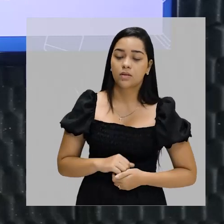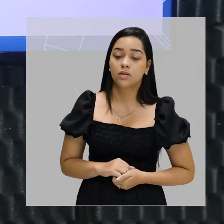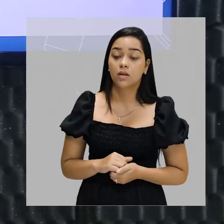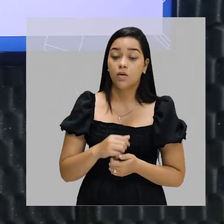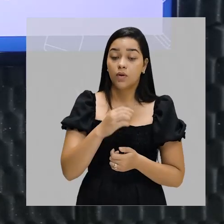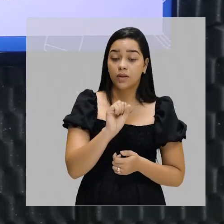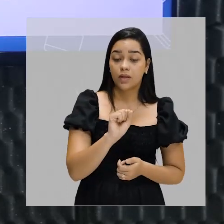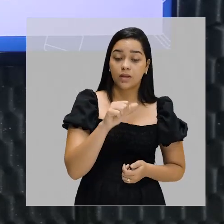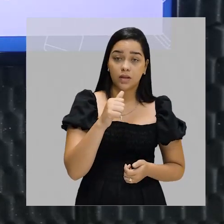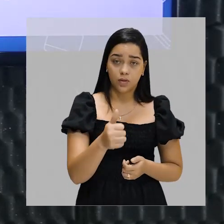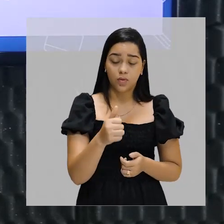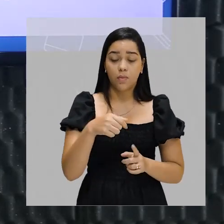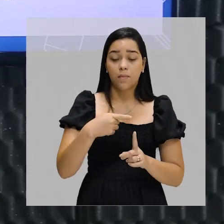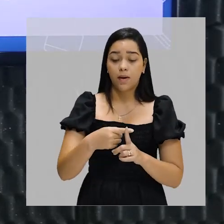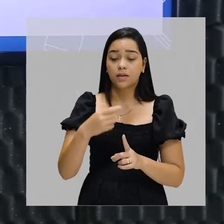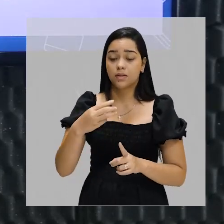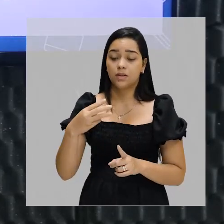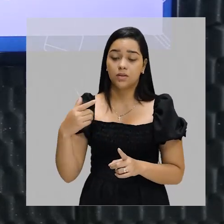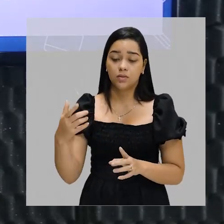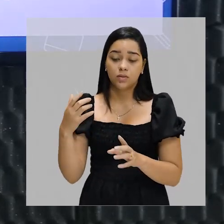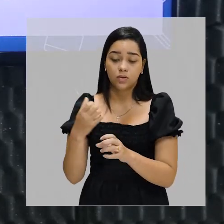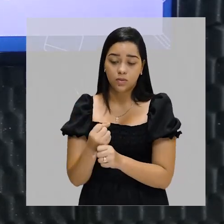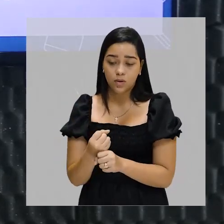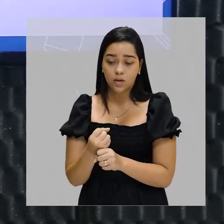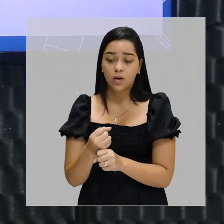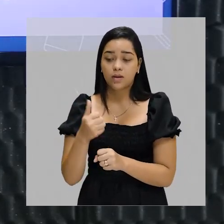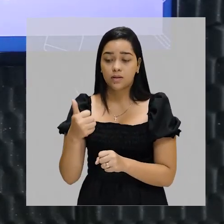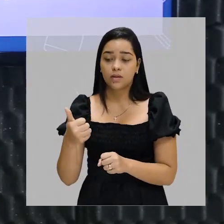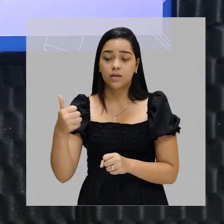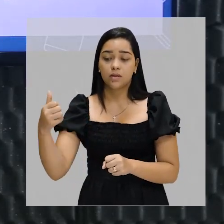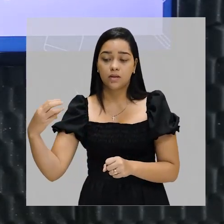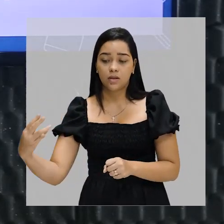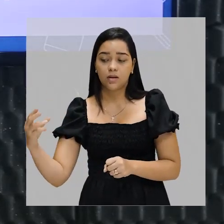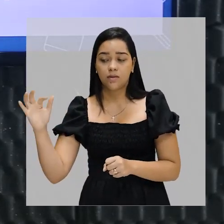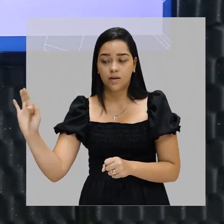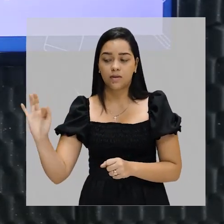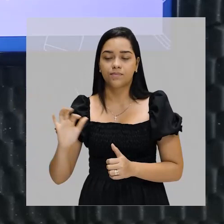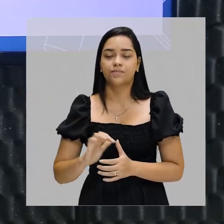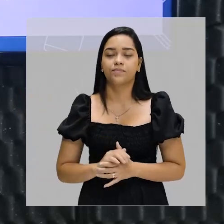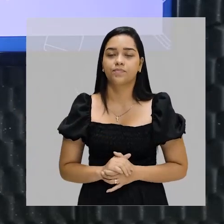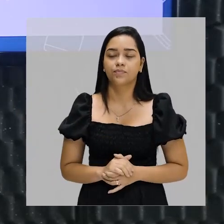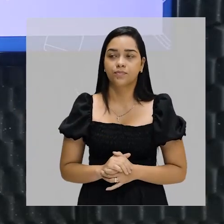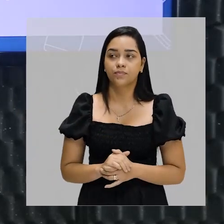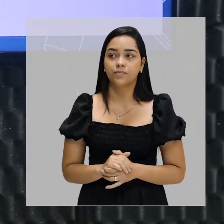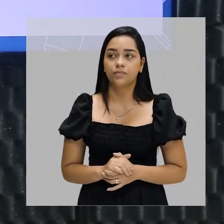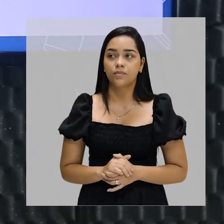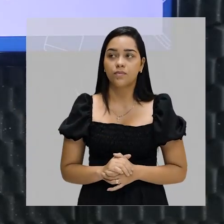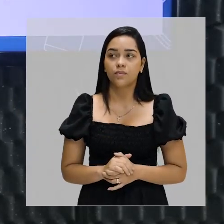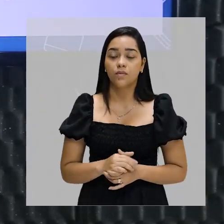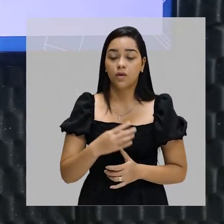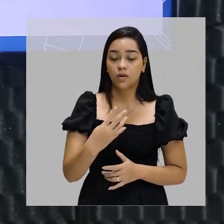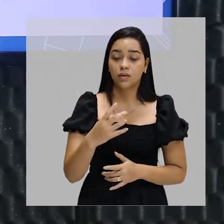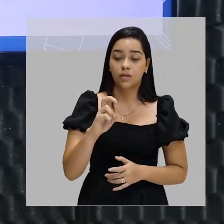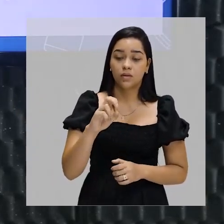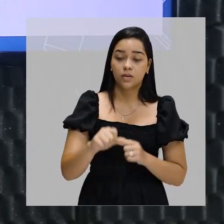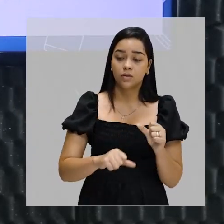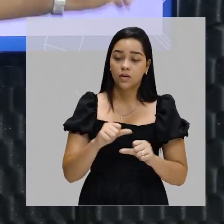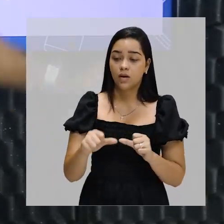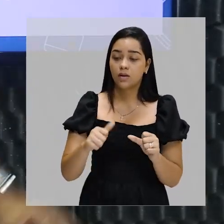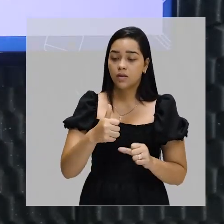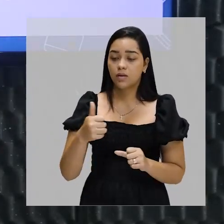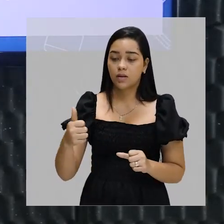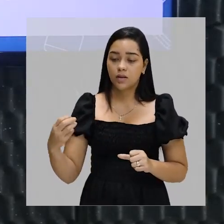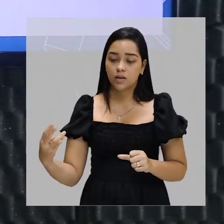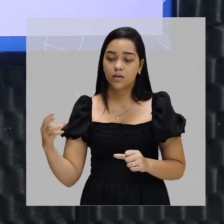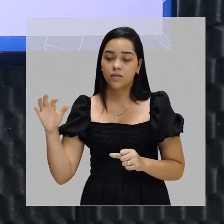ficar 81 mais 32 igual a 113 Fahrenheit. 45 graus Celsius é igual